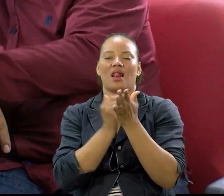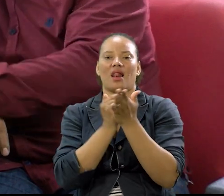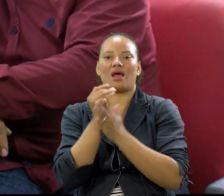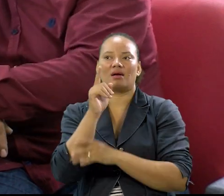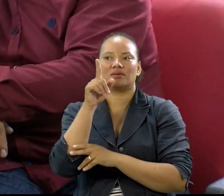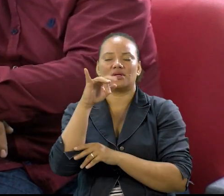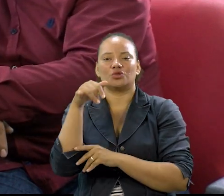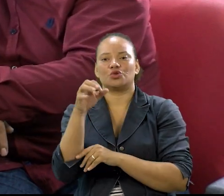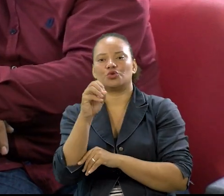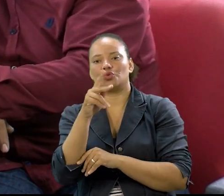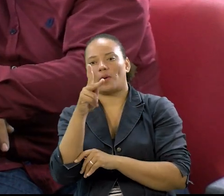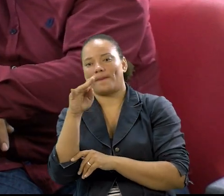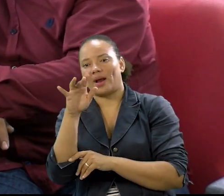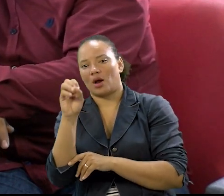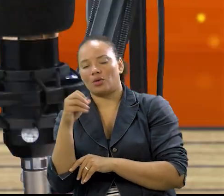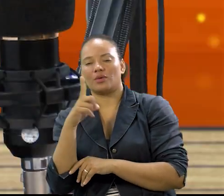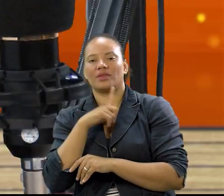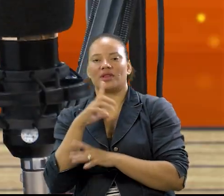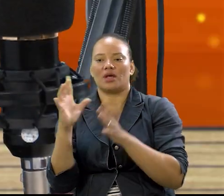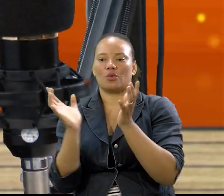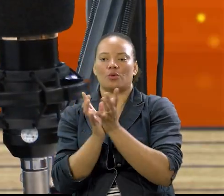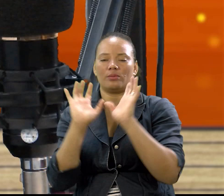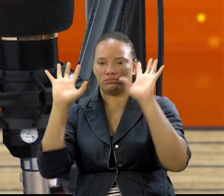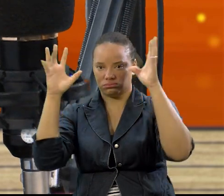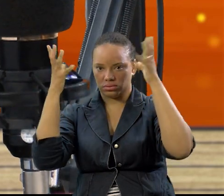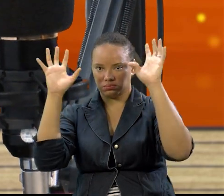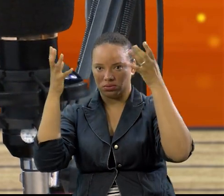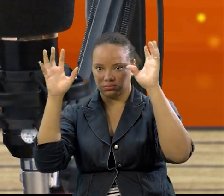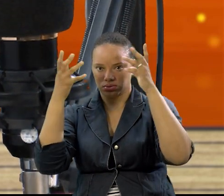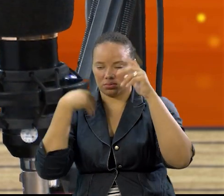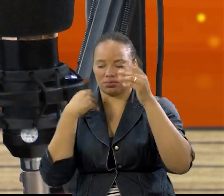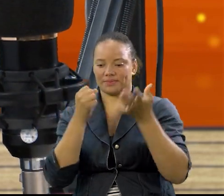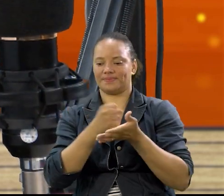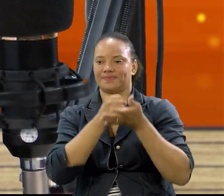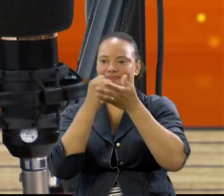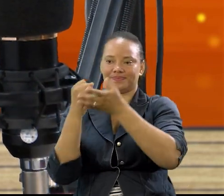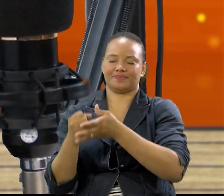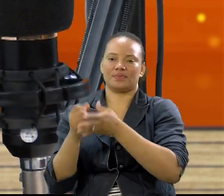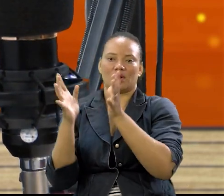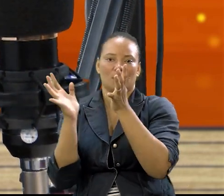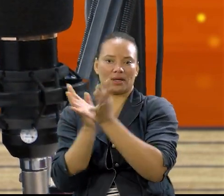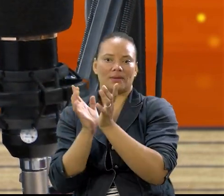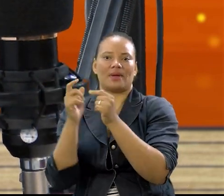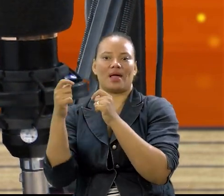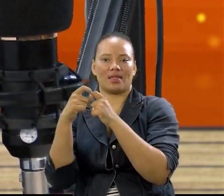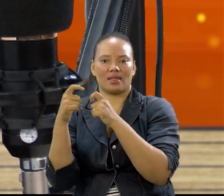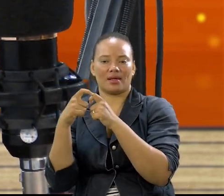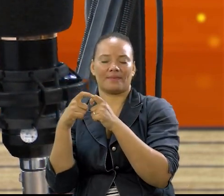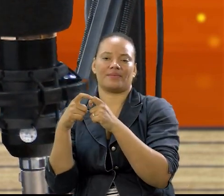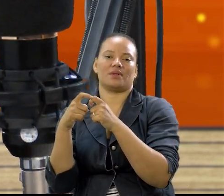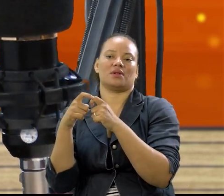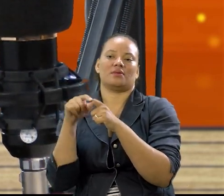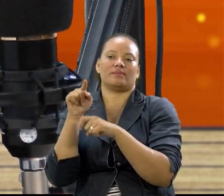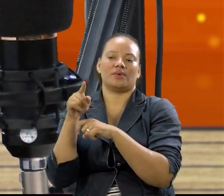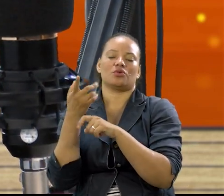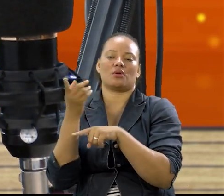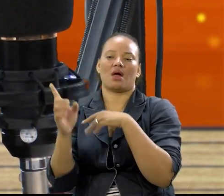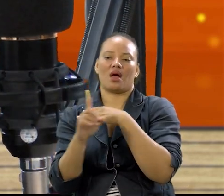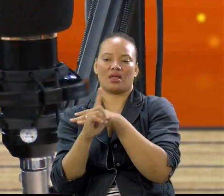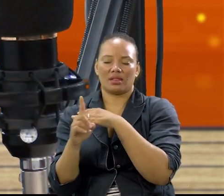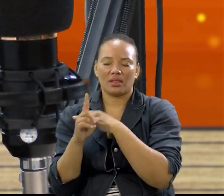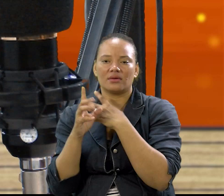a a equipe do SAMU do bombeiro eles já sabem levam pro João Paulo a equipe atende depois que estabiliza a